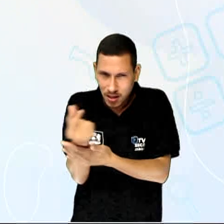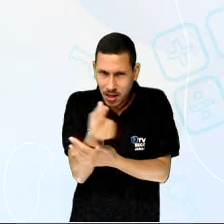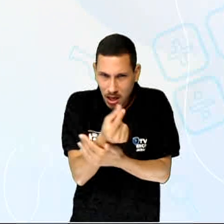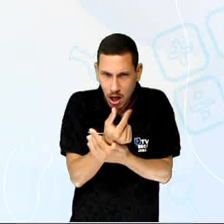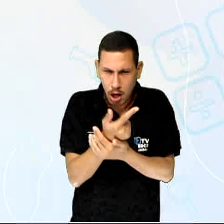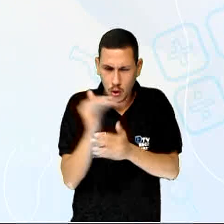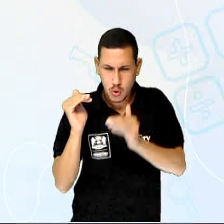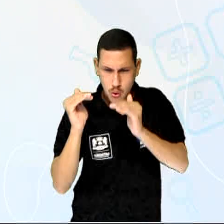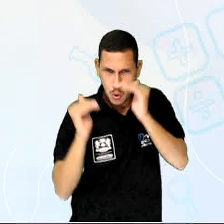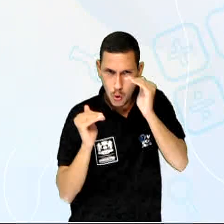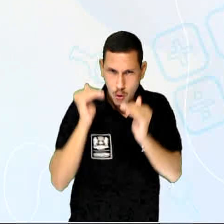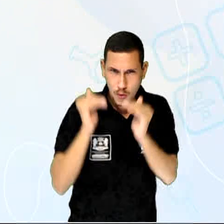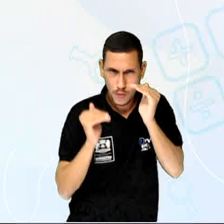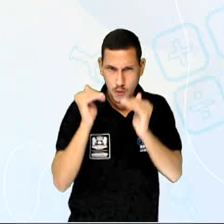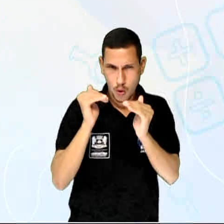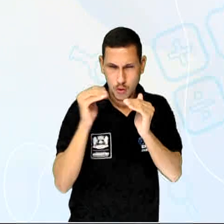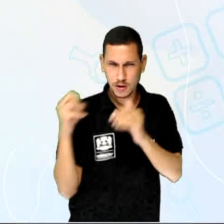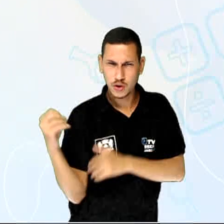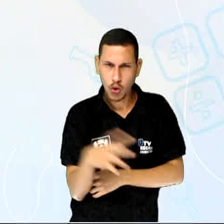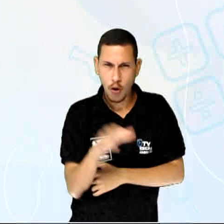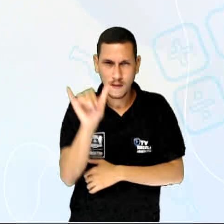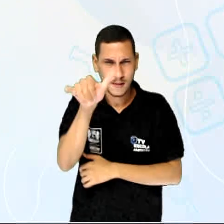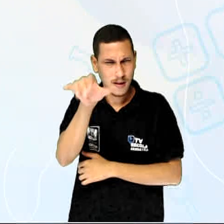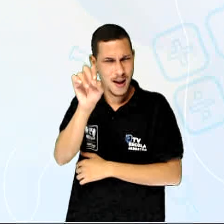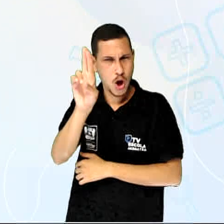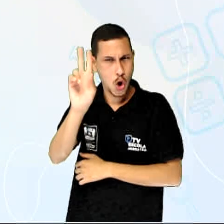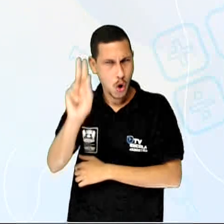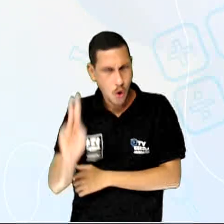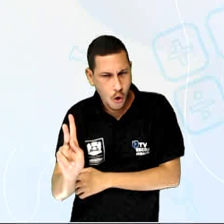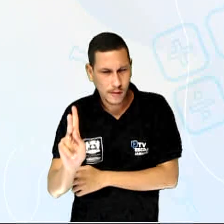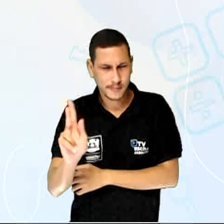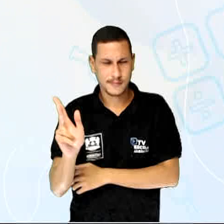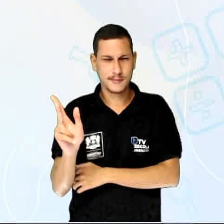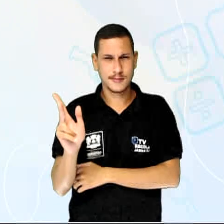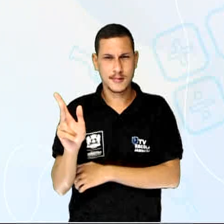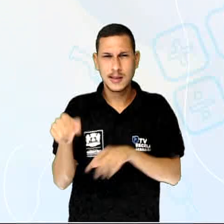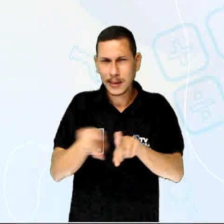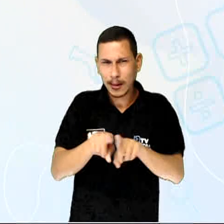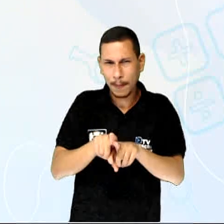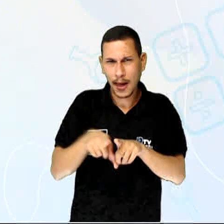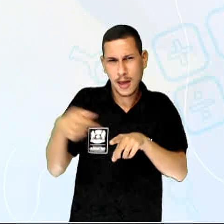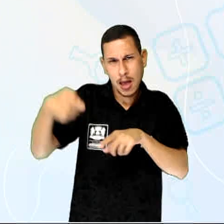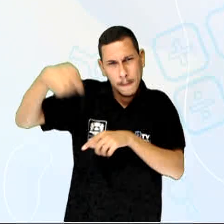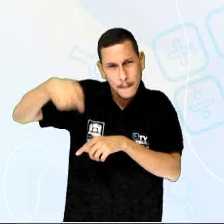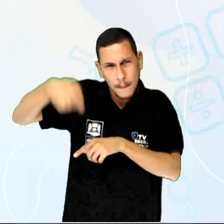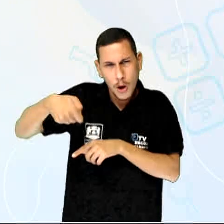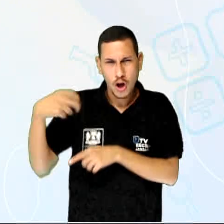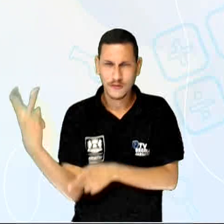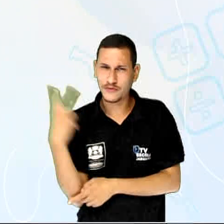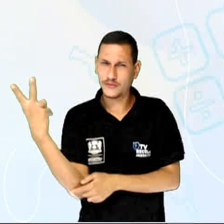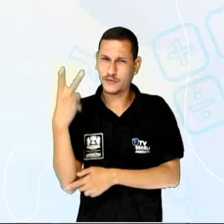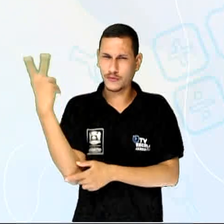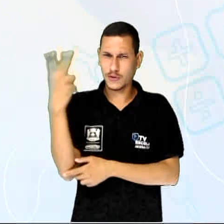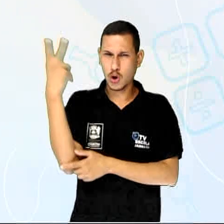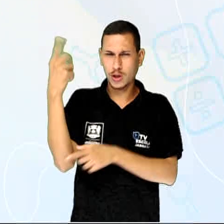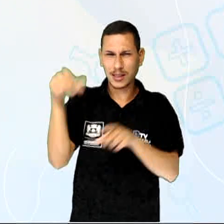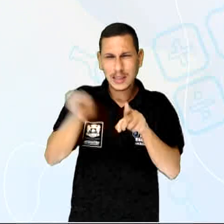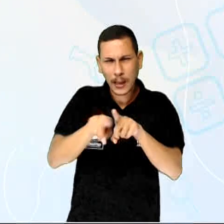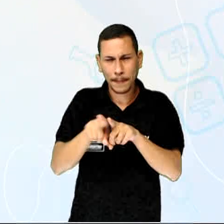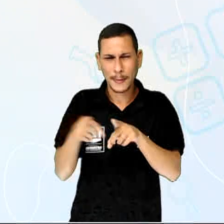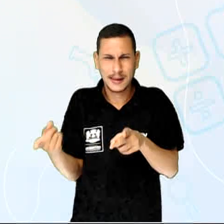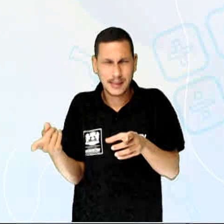o Wall Street lá em Nova York, a questão das bolsas de valores, então isso aí também integra